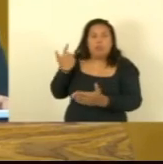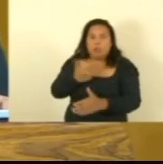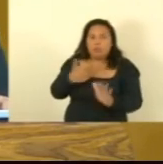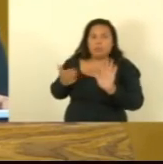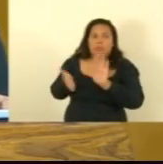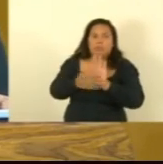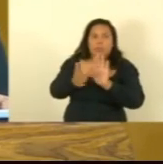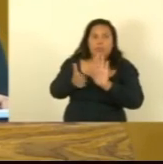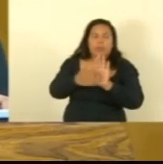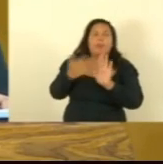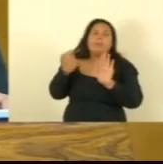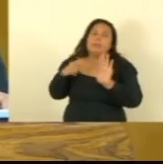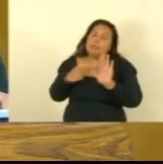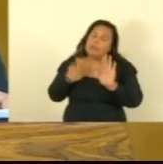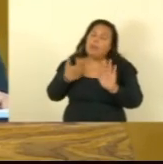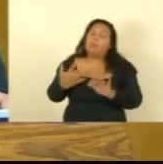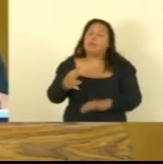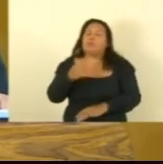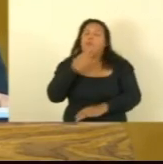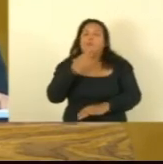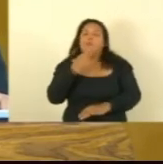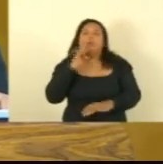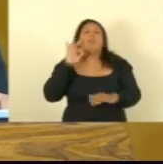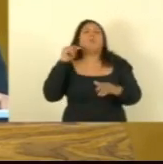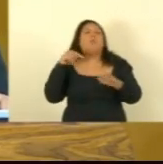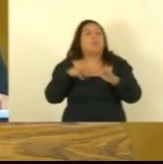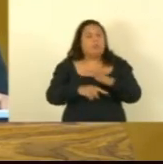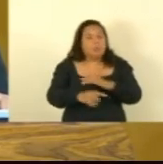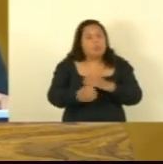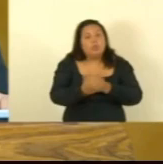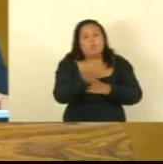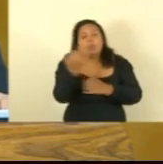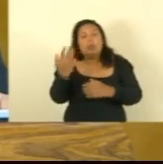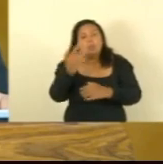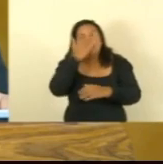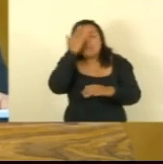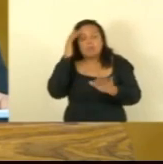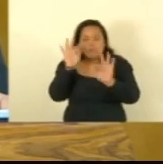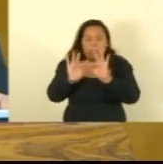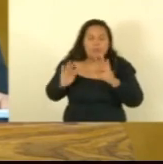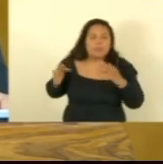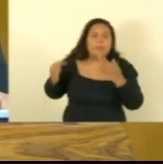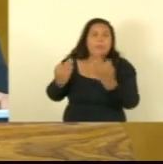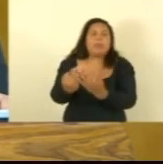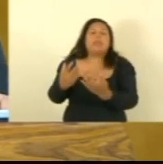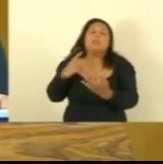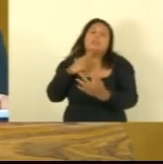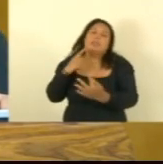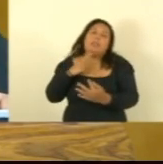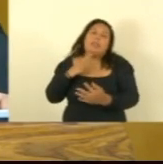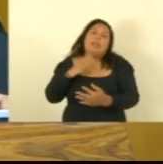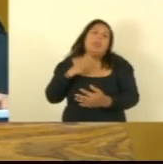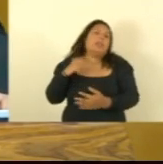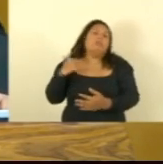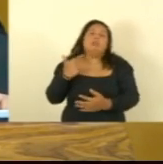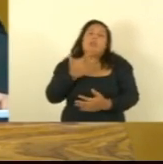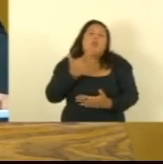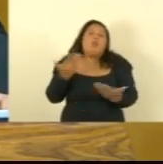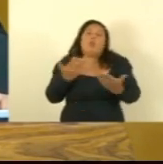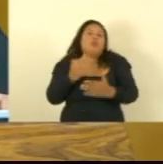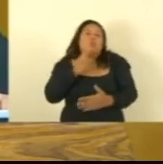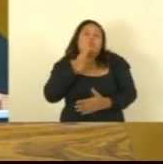propondo, temos que ter conhecimento da existência dessas famílias atualmente